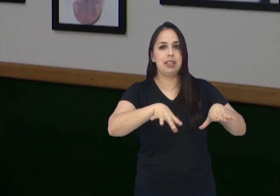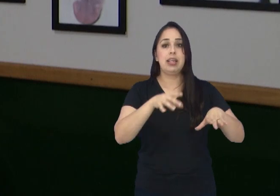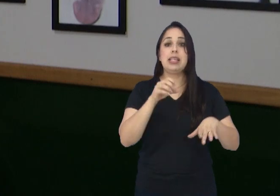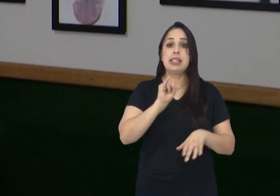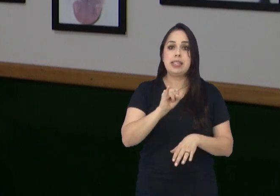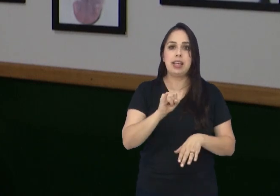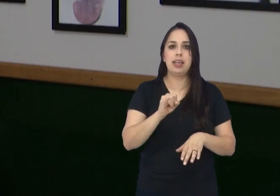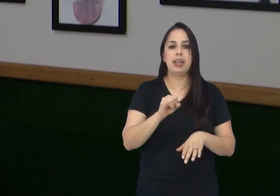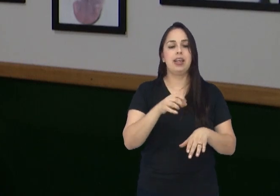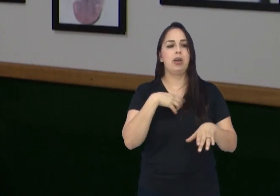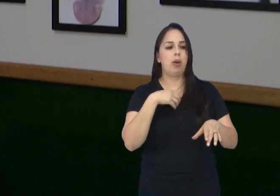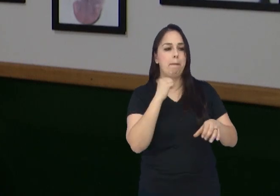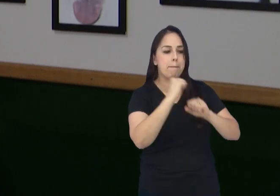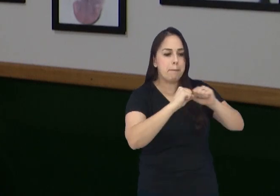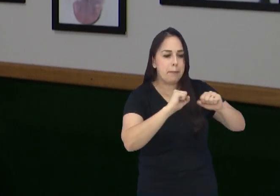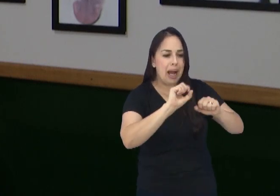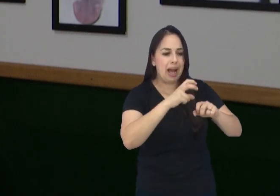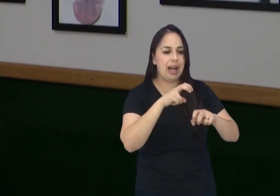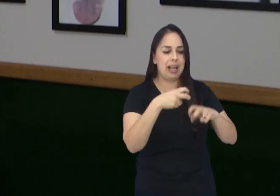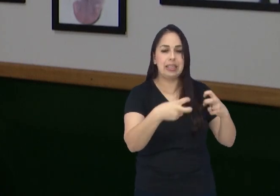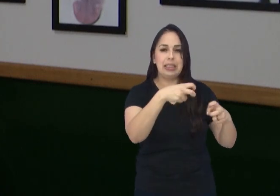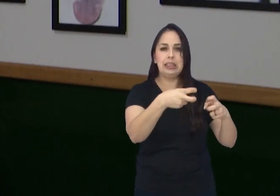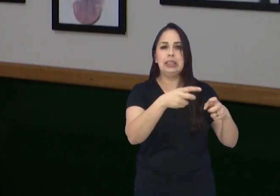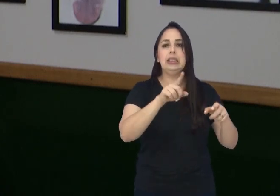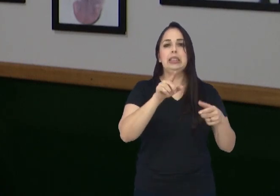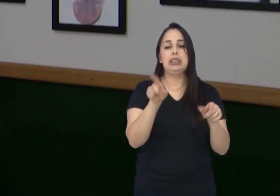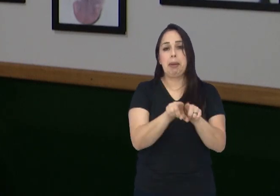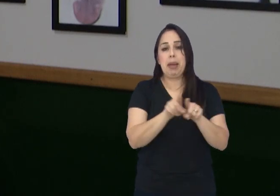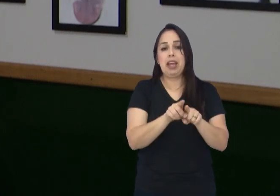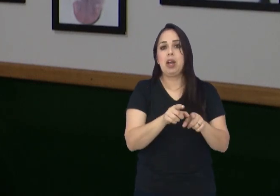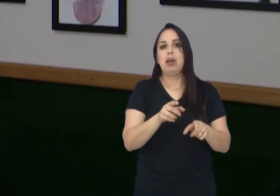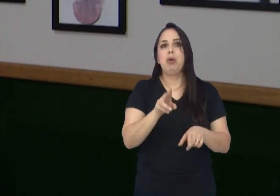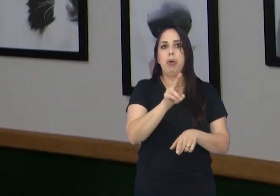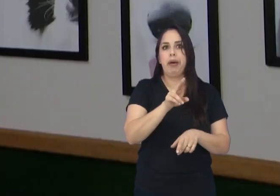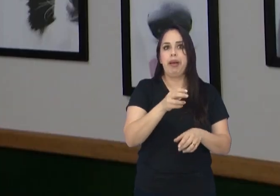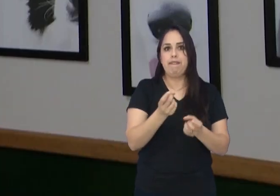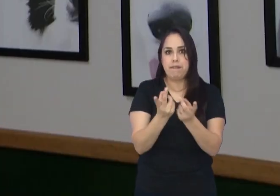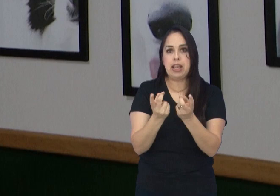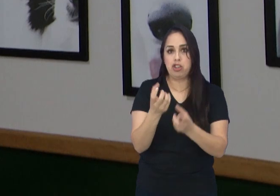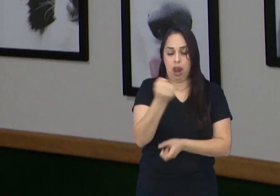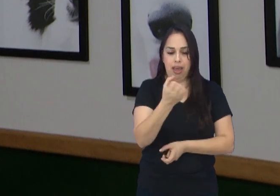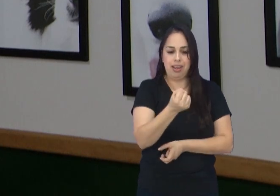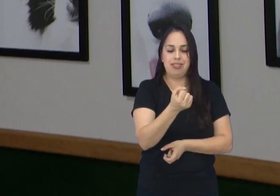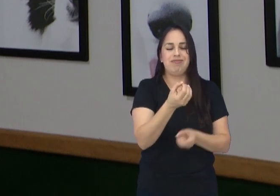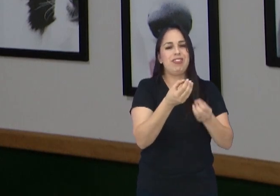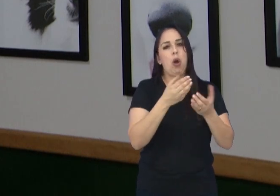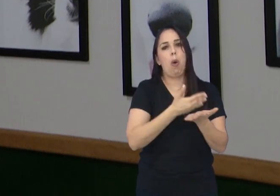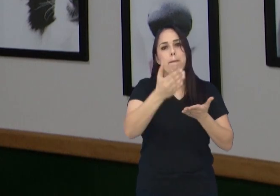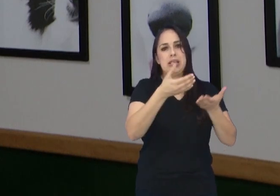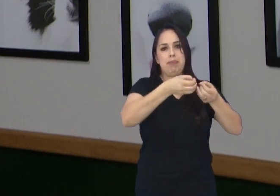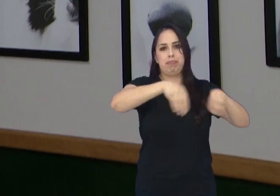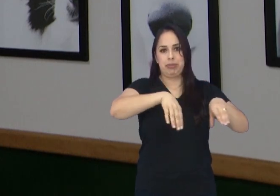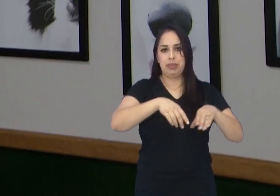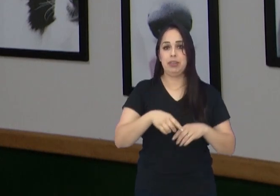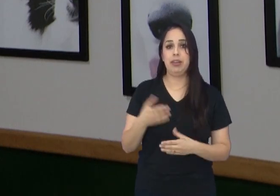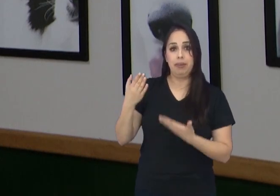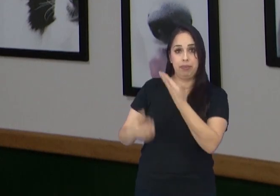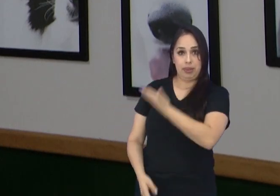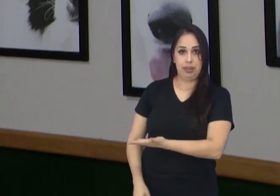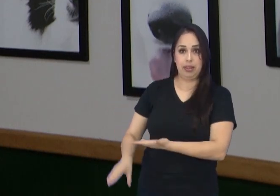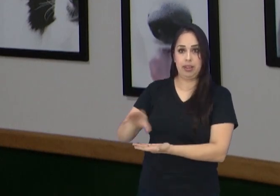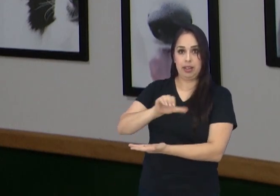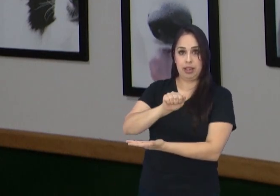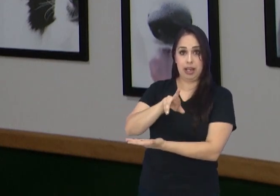do abate ou do leite começa a ter uma perda muito grande desses animais. O veterinário Carlos Moraes reforça